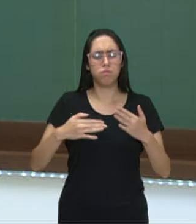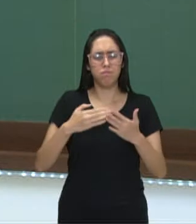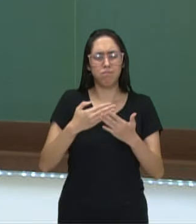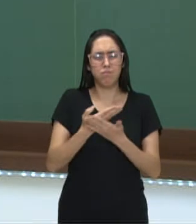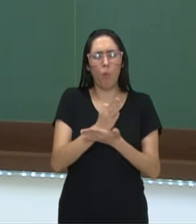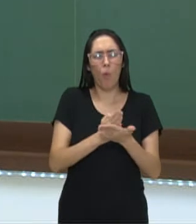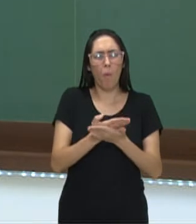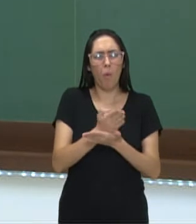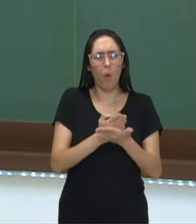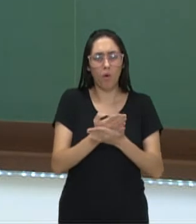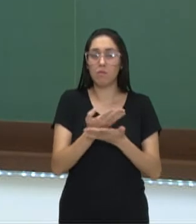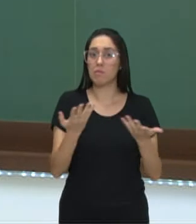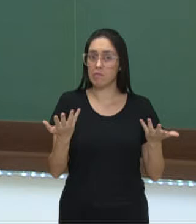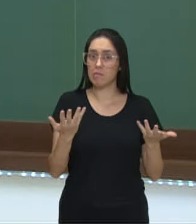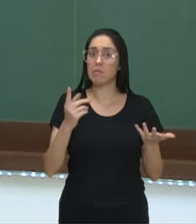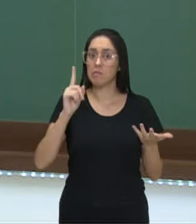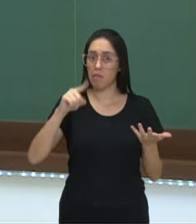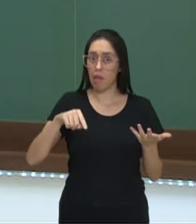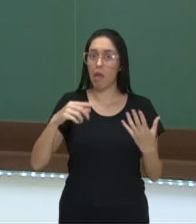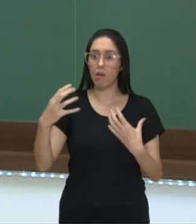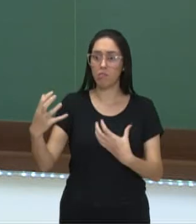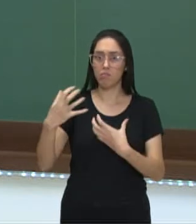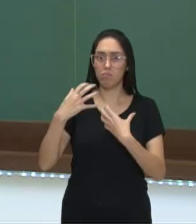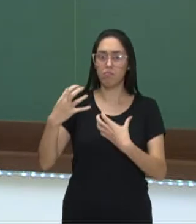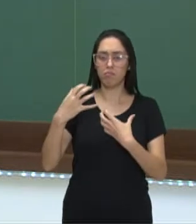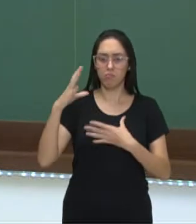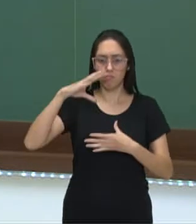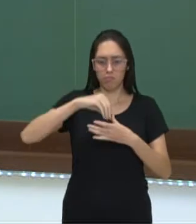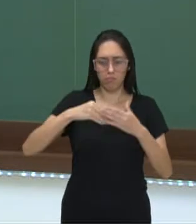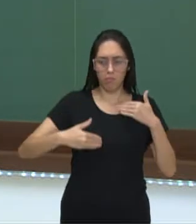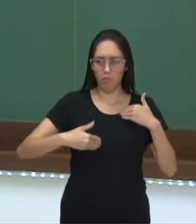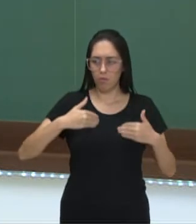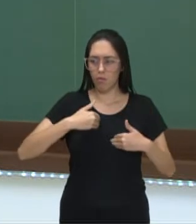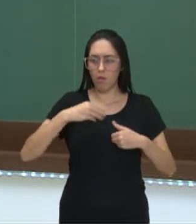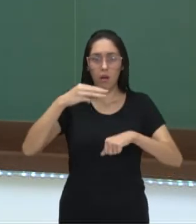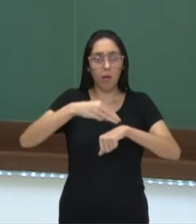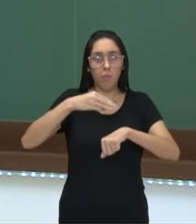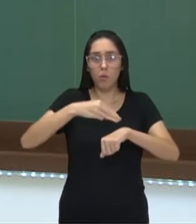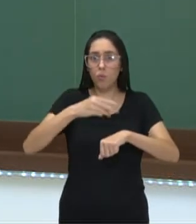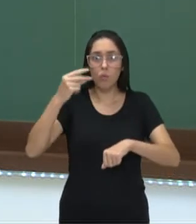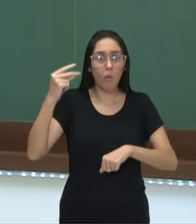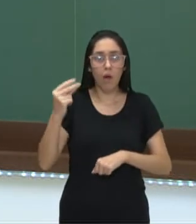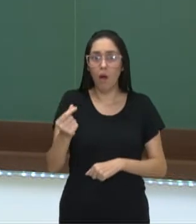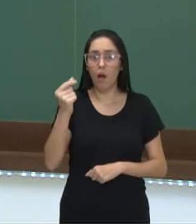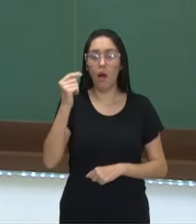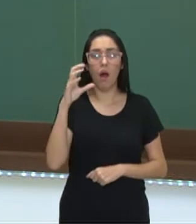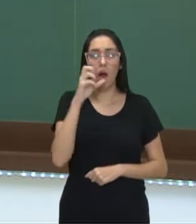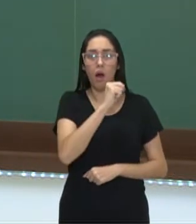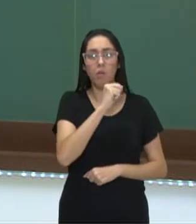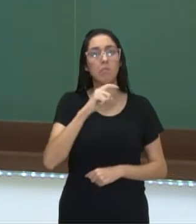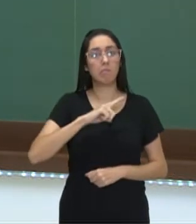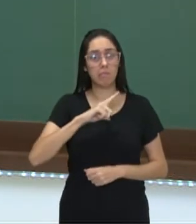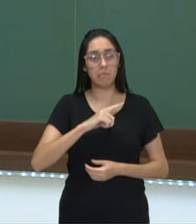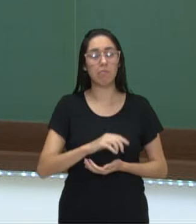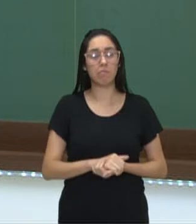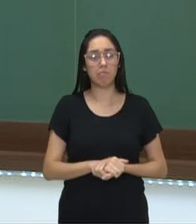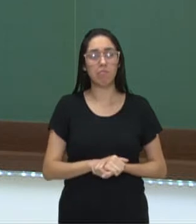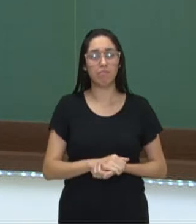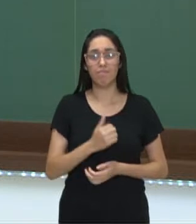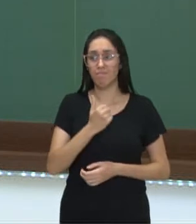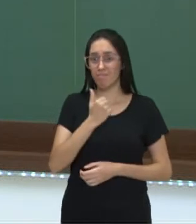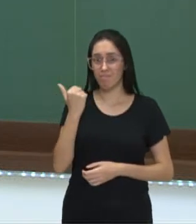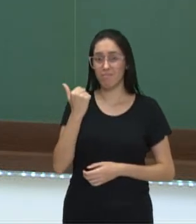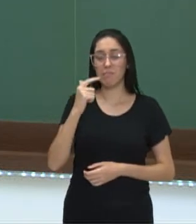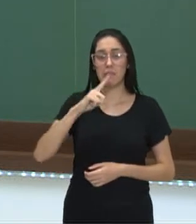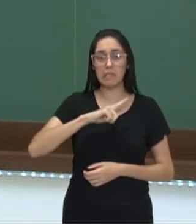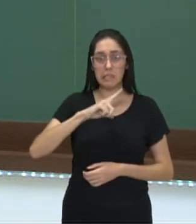como atinge seriamente, né? Após alguns minutos ou algumas horas da ingestão. E a severidade dos